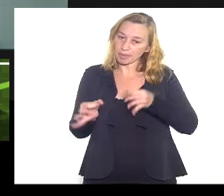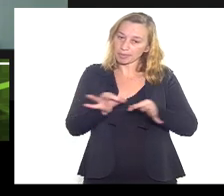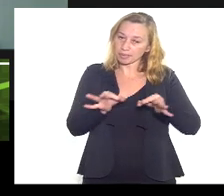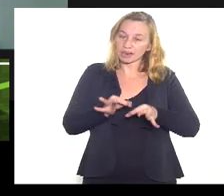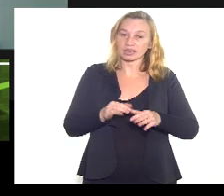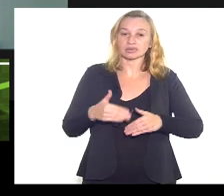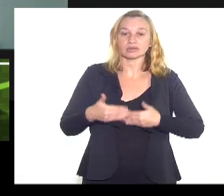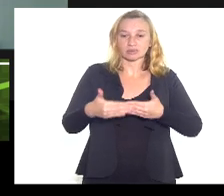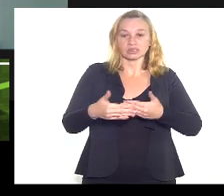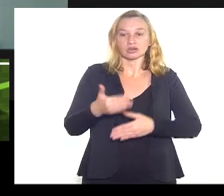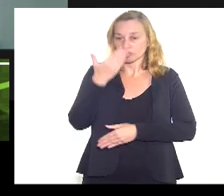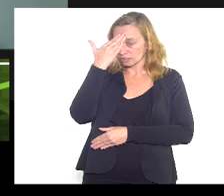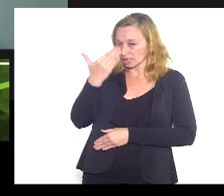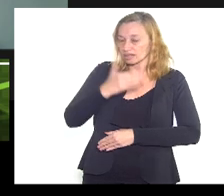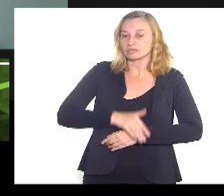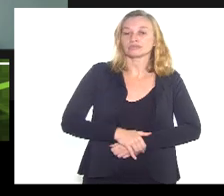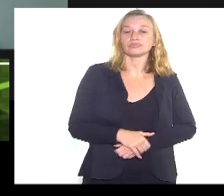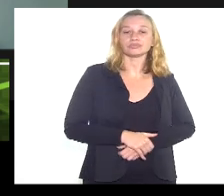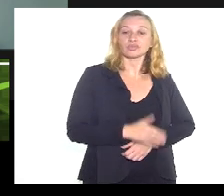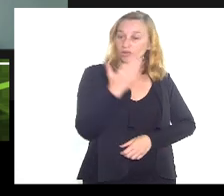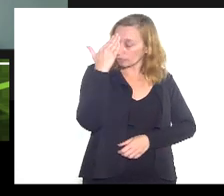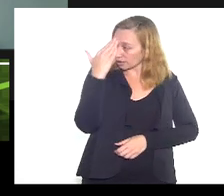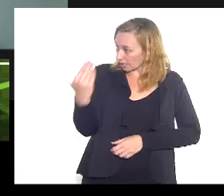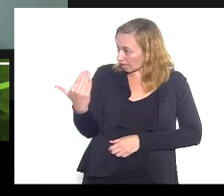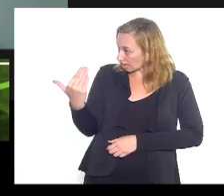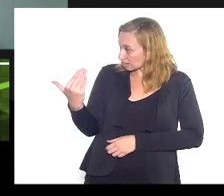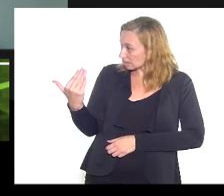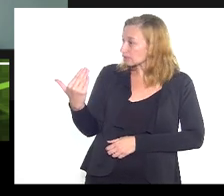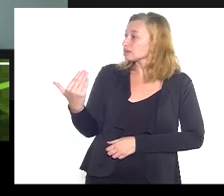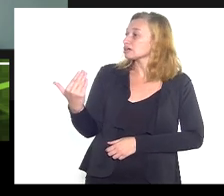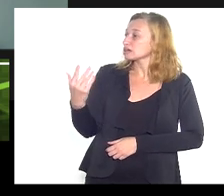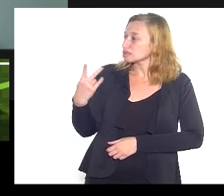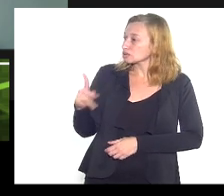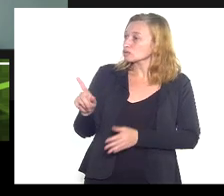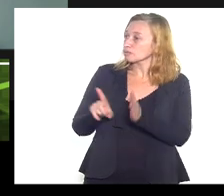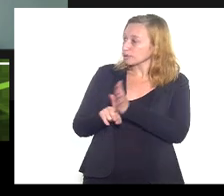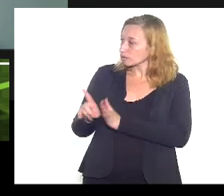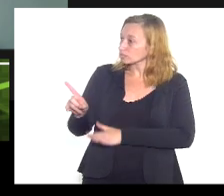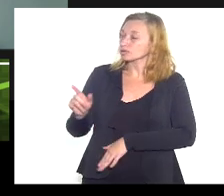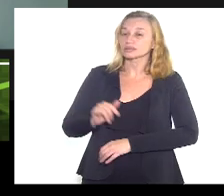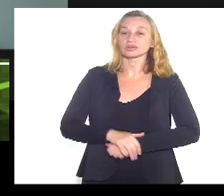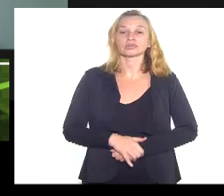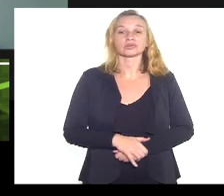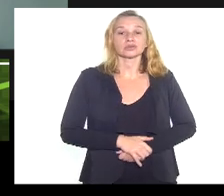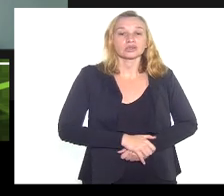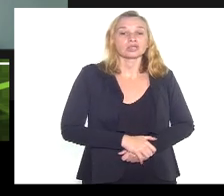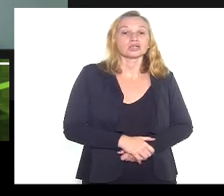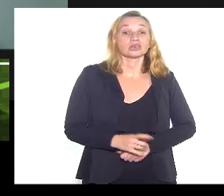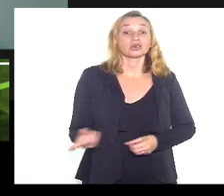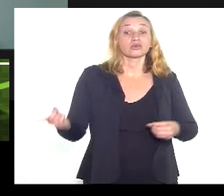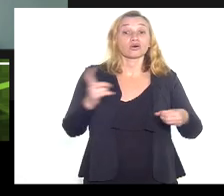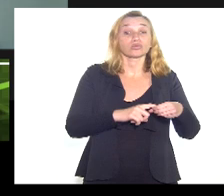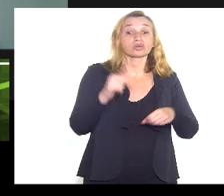prosseguindo. Obrigado. Agradeço a sua questão. Eu queria voltar aqui